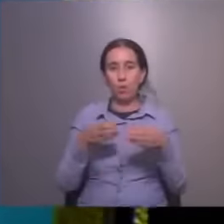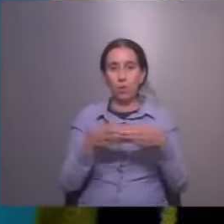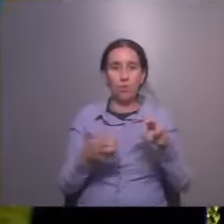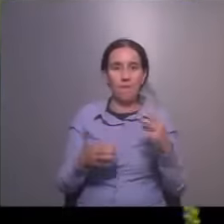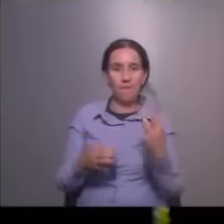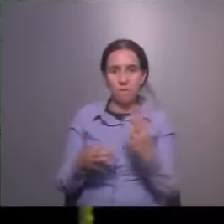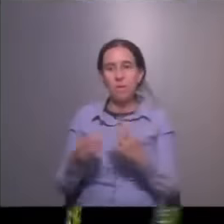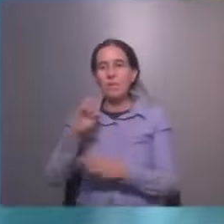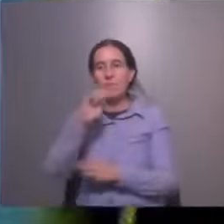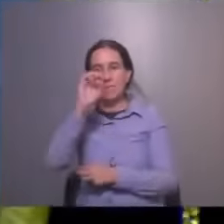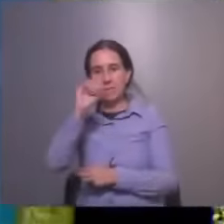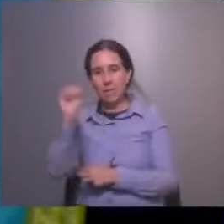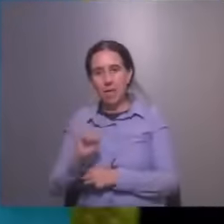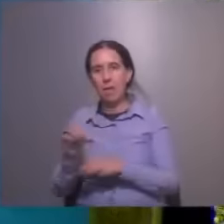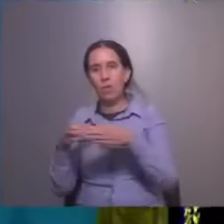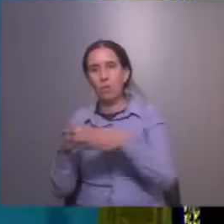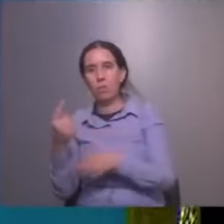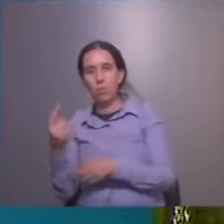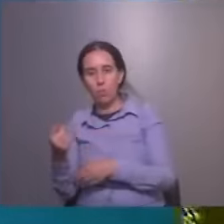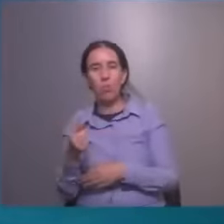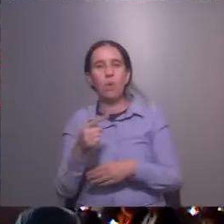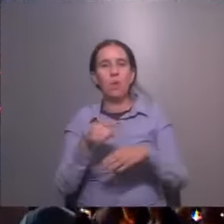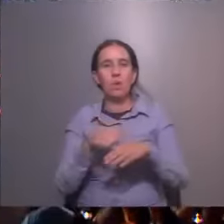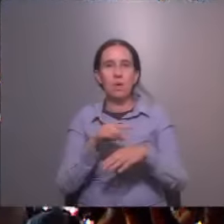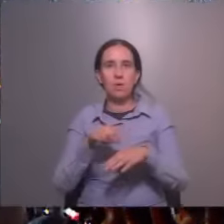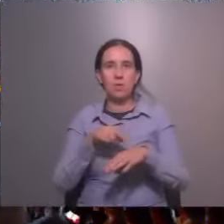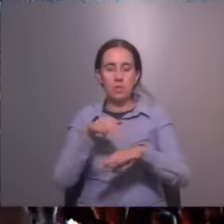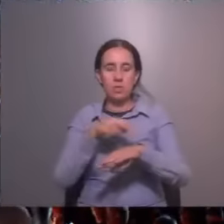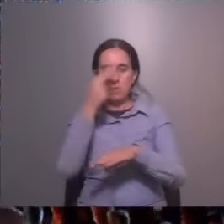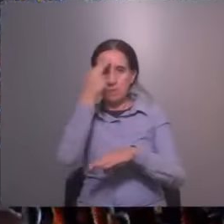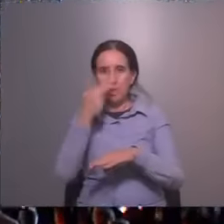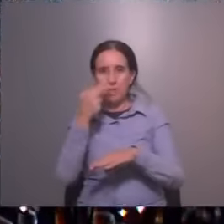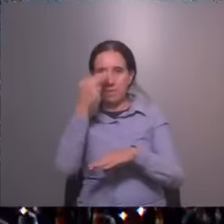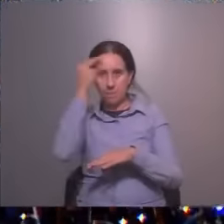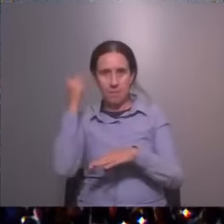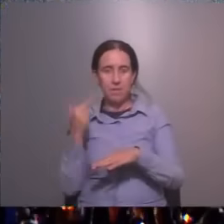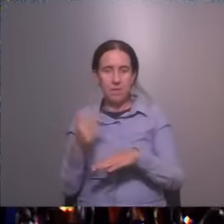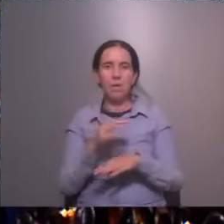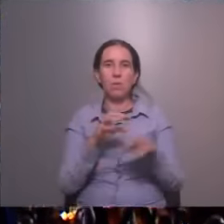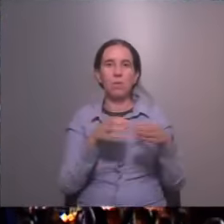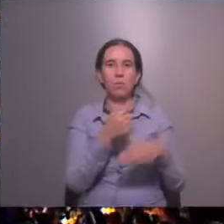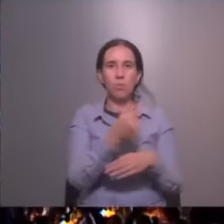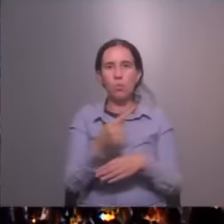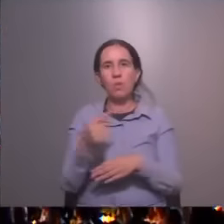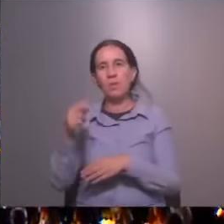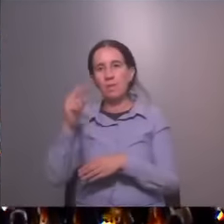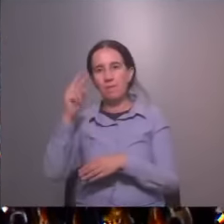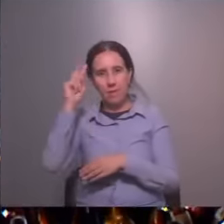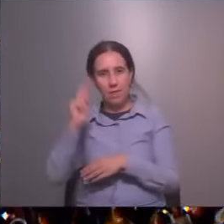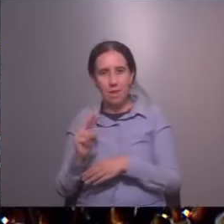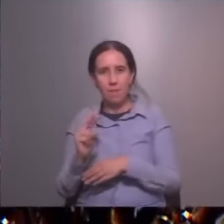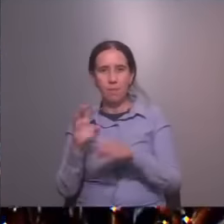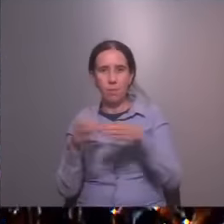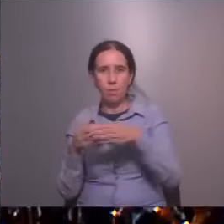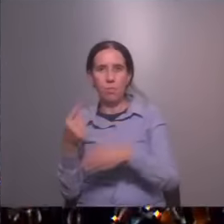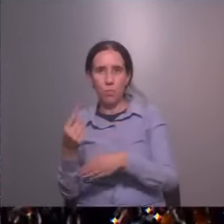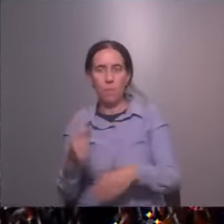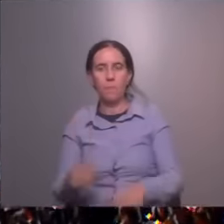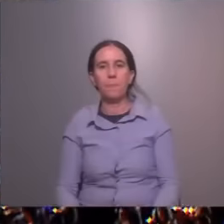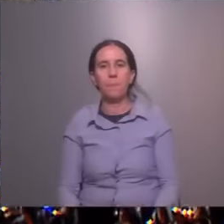Irlanda, dois da Itália, um de Malta, três da Polónia, um do Senegal, um do